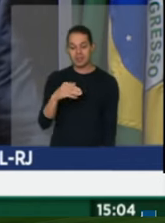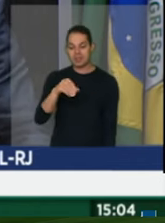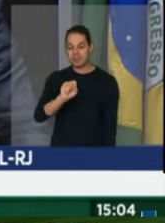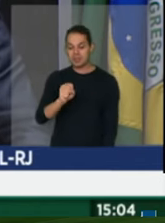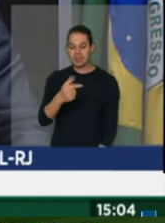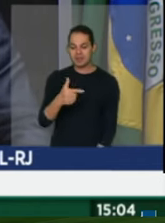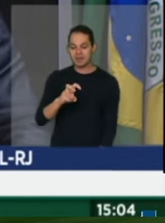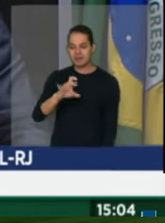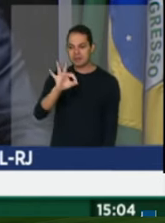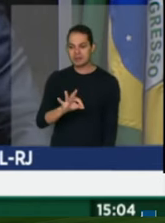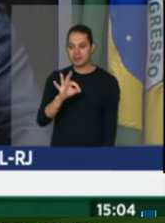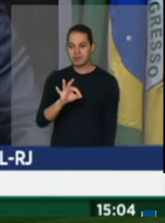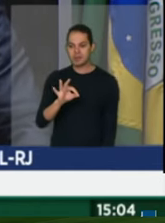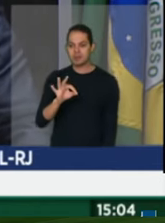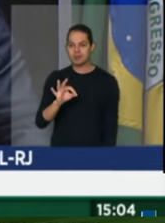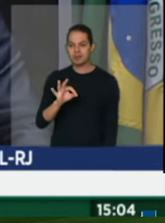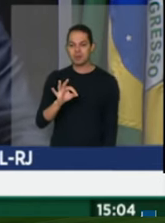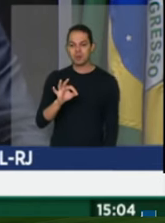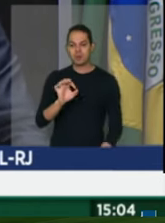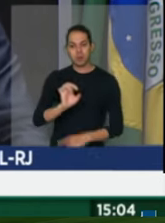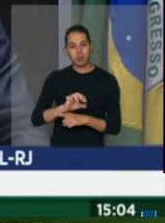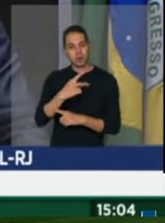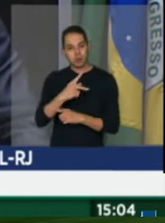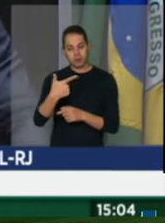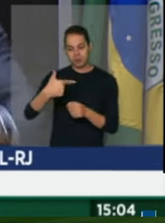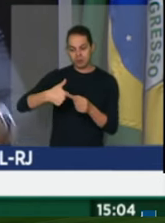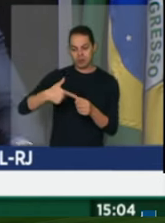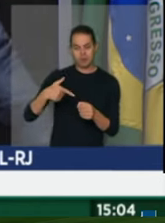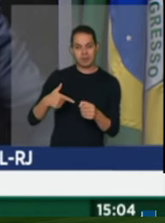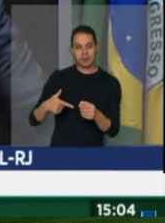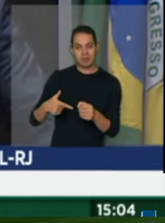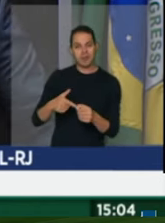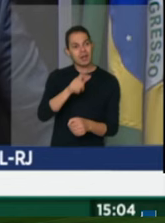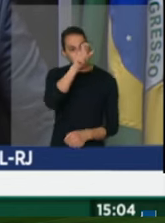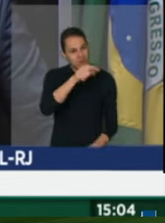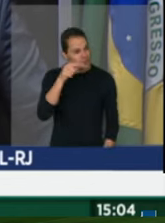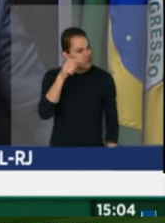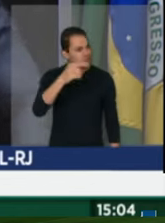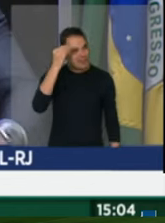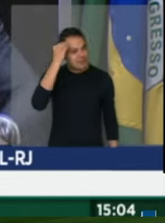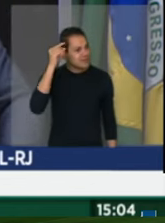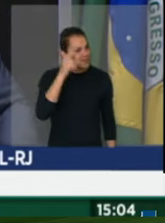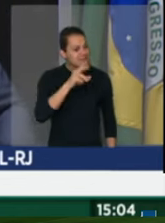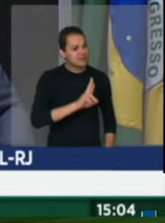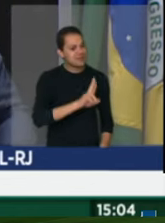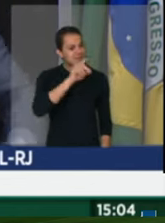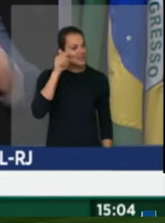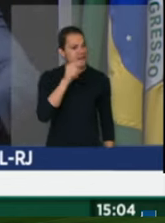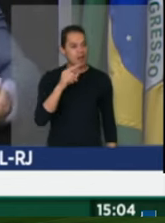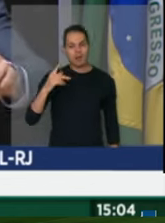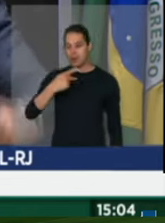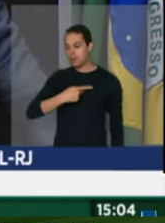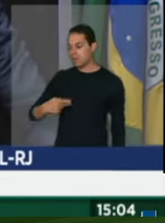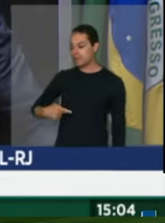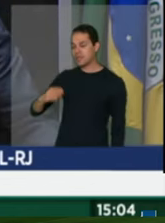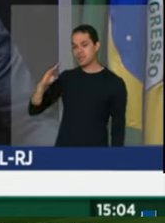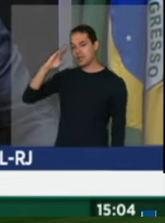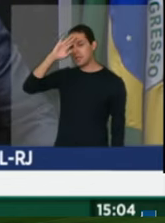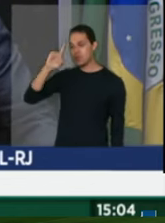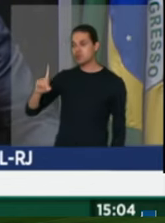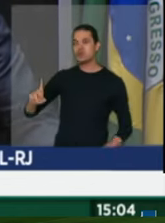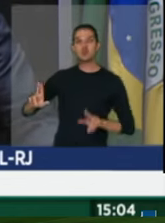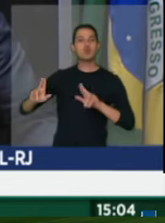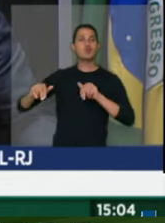25 por cento do seu estado sobre a gasolina é o Senhor o presidente Jair bolsonaro jamais